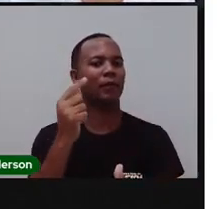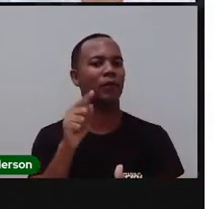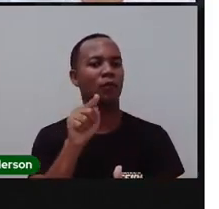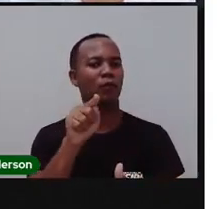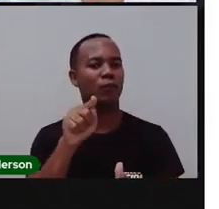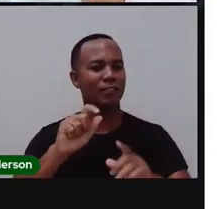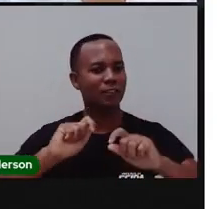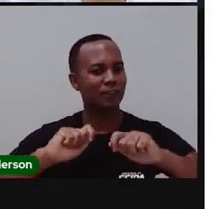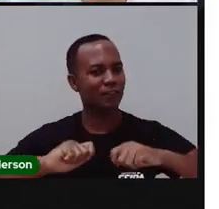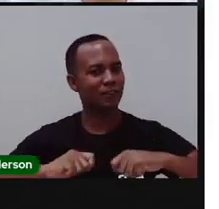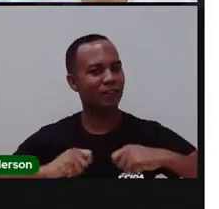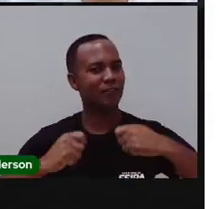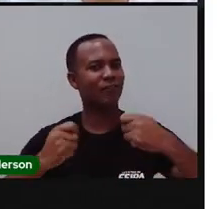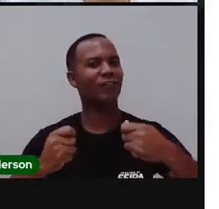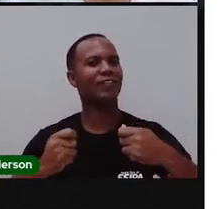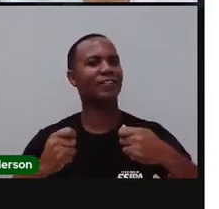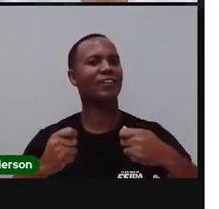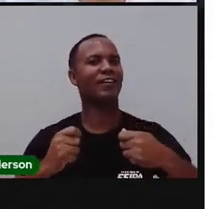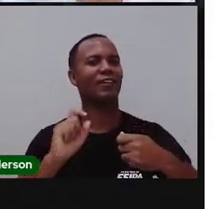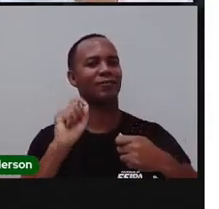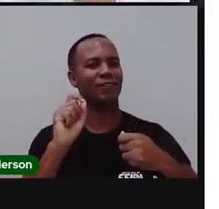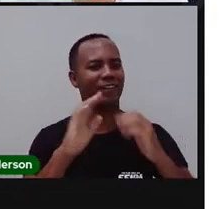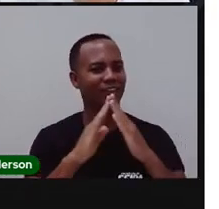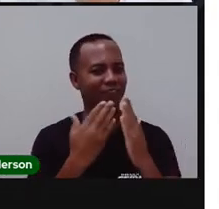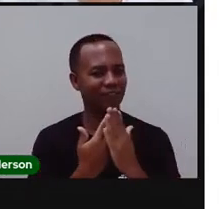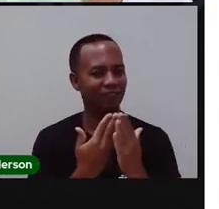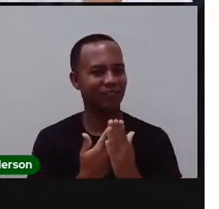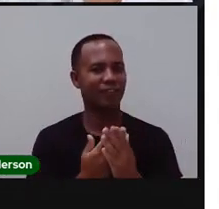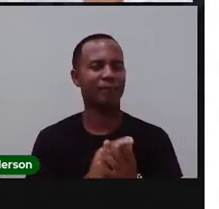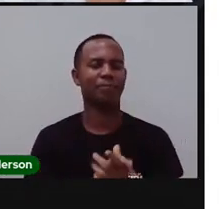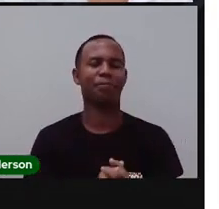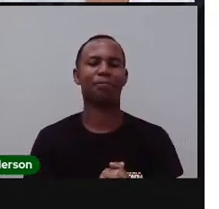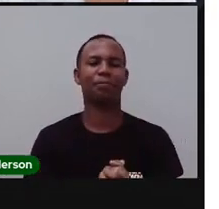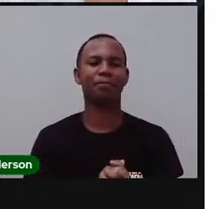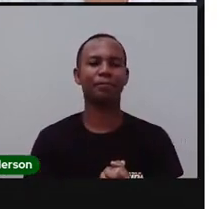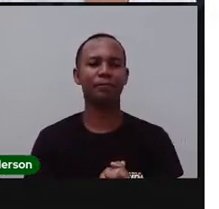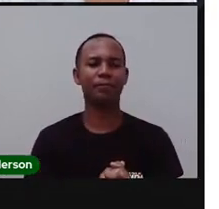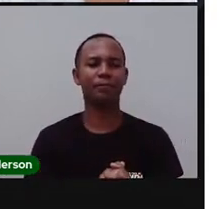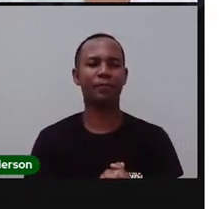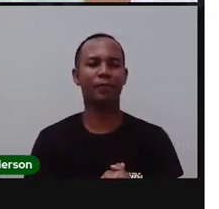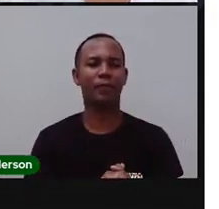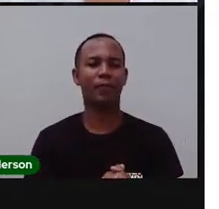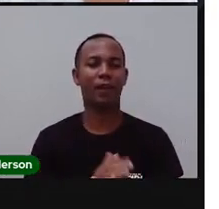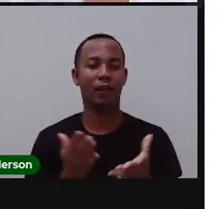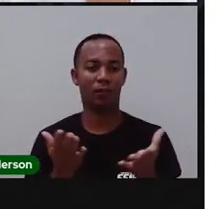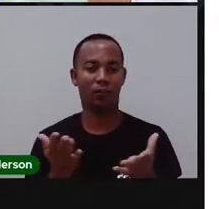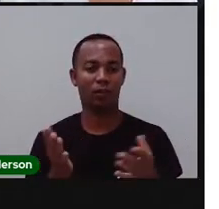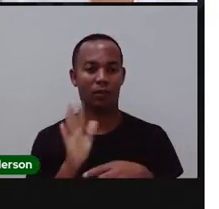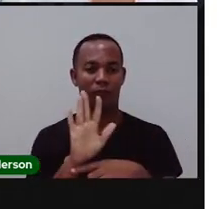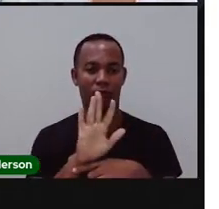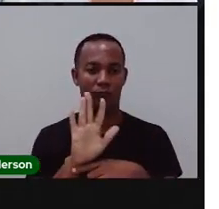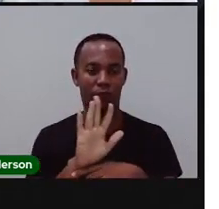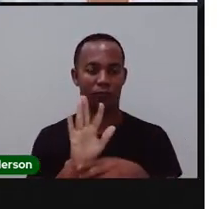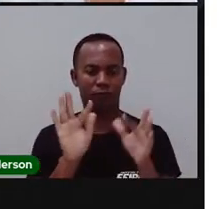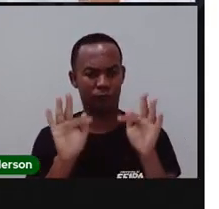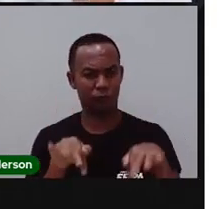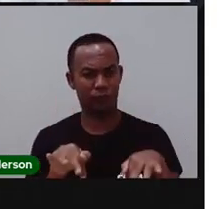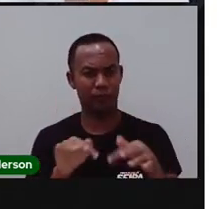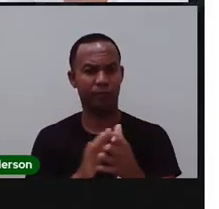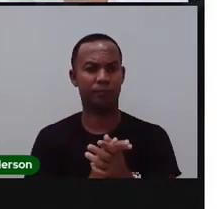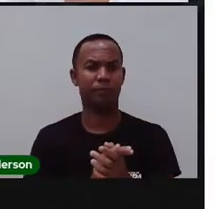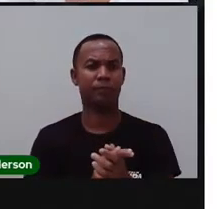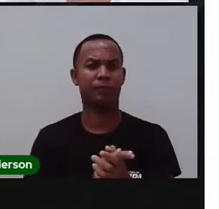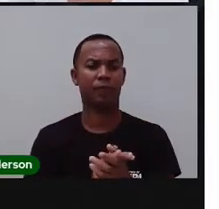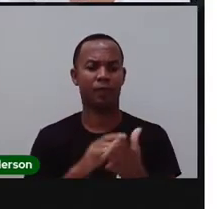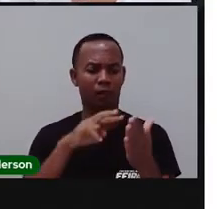se esforcem, façam, certo? Então, vamos lá. A gente acabou de ver esse vídeo. O que a gente tem que pensar? Vi o vídeo,